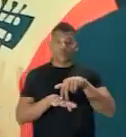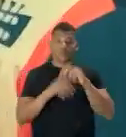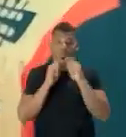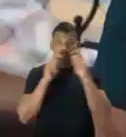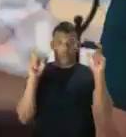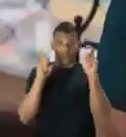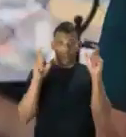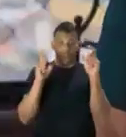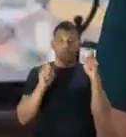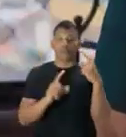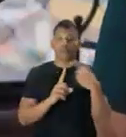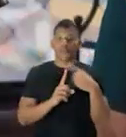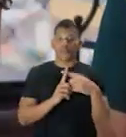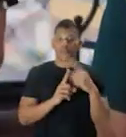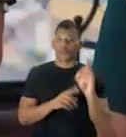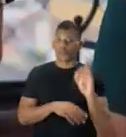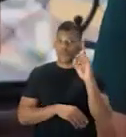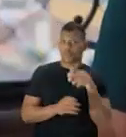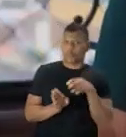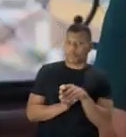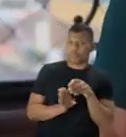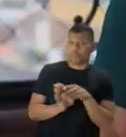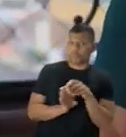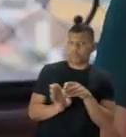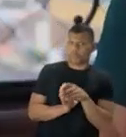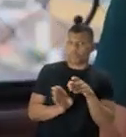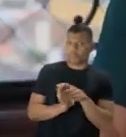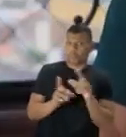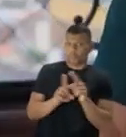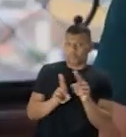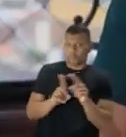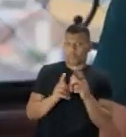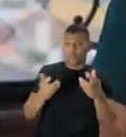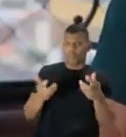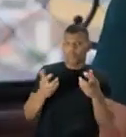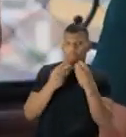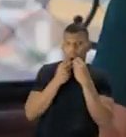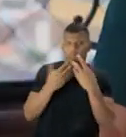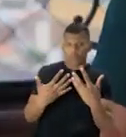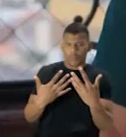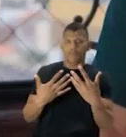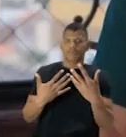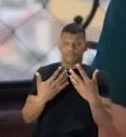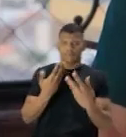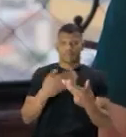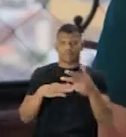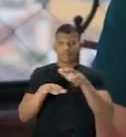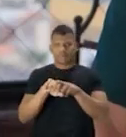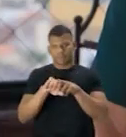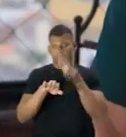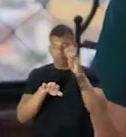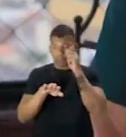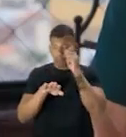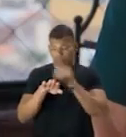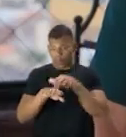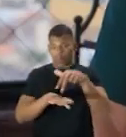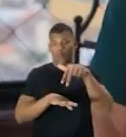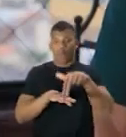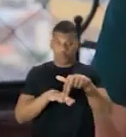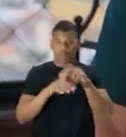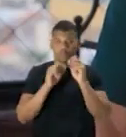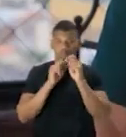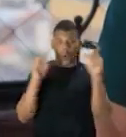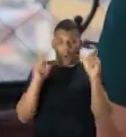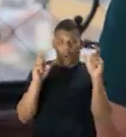acordar ouvir Noel. Até porque Deus também, que é bom de ginga, pra